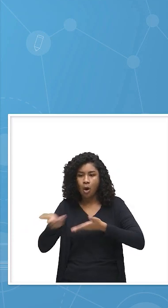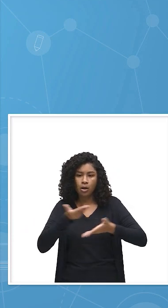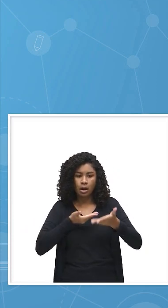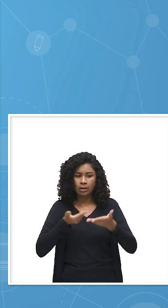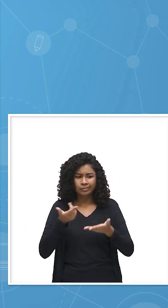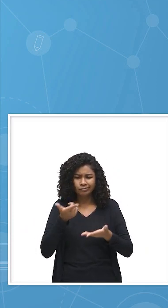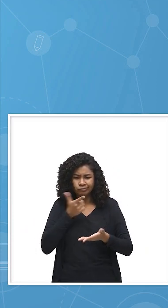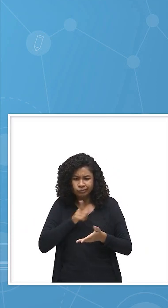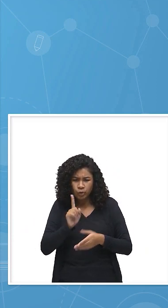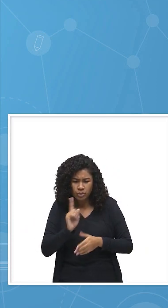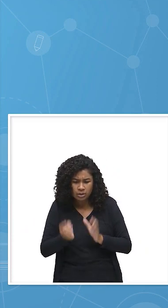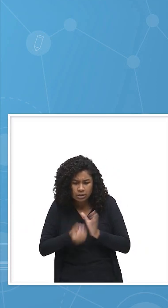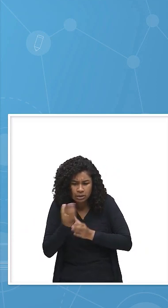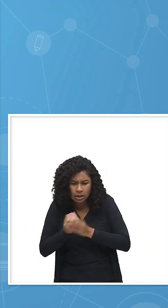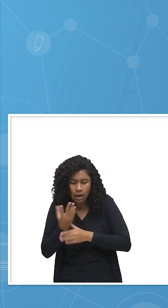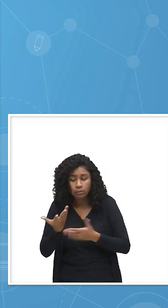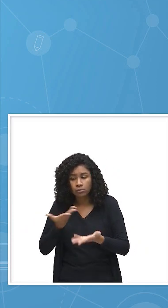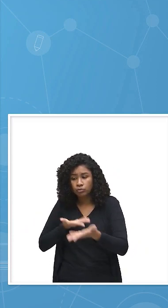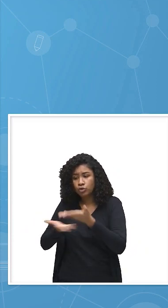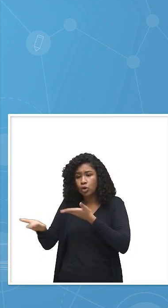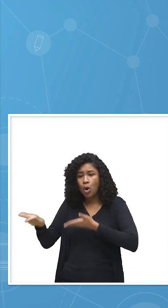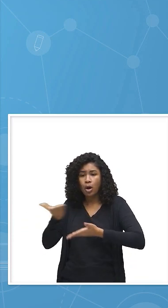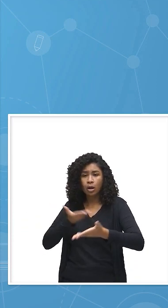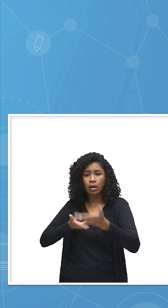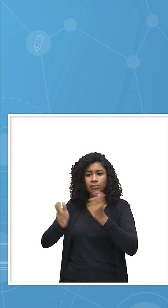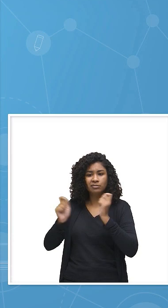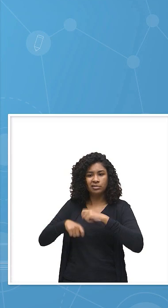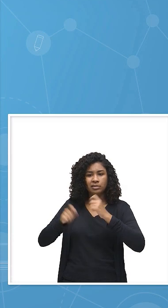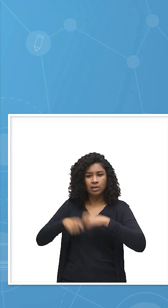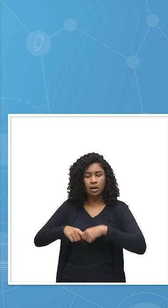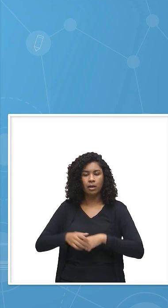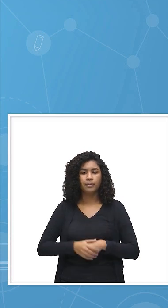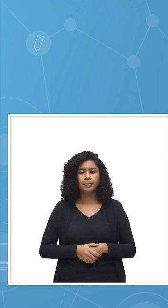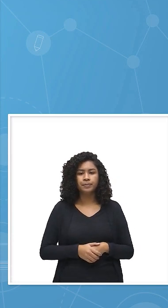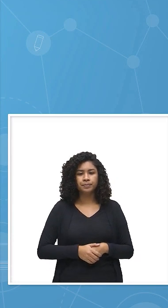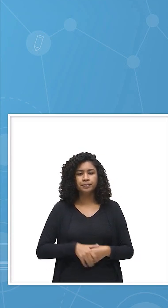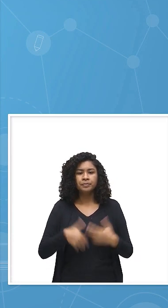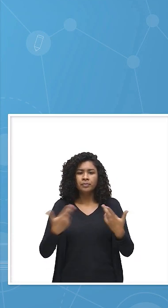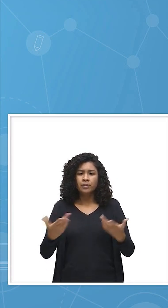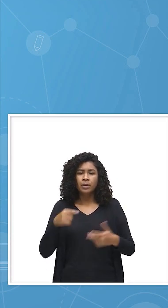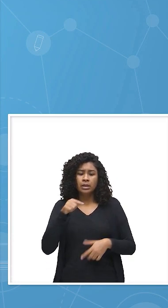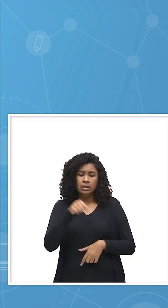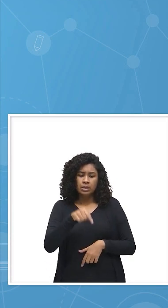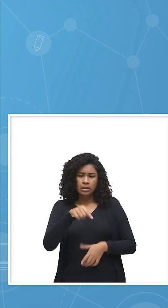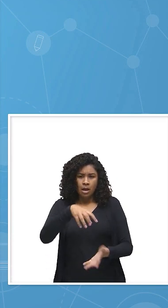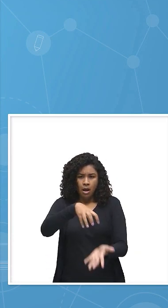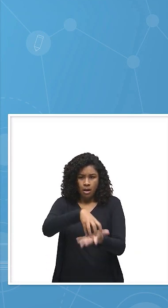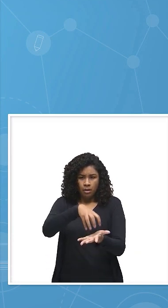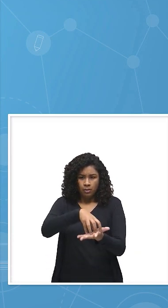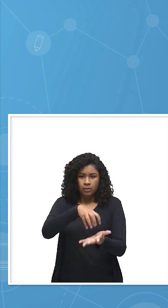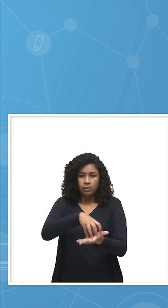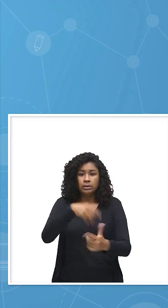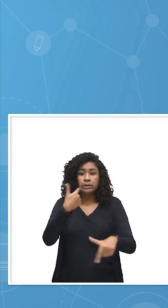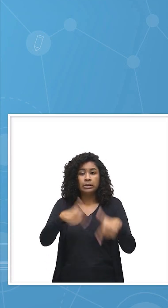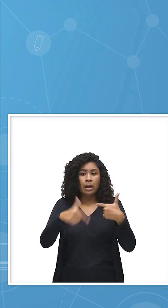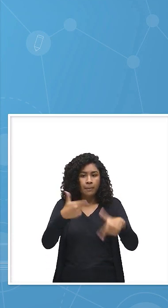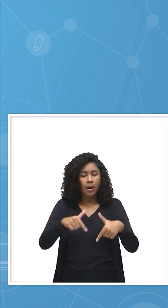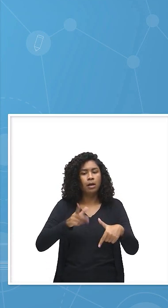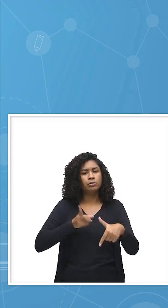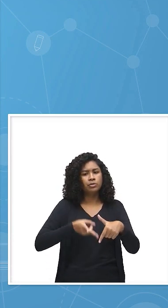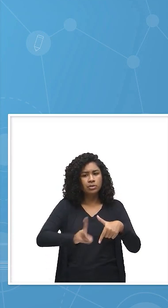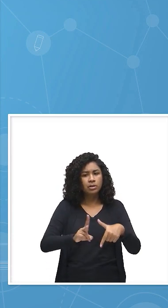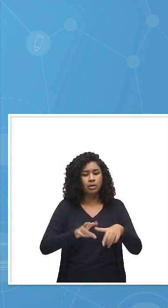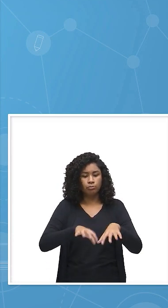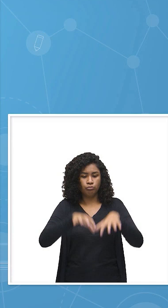né? Então, nessas aldeias neolíticas, o trabalho ele vai ser dividido de acordo com o sexo e